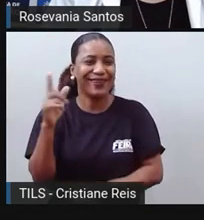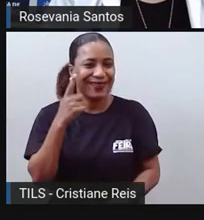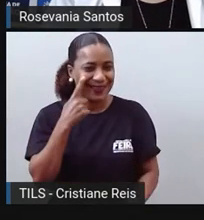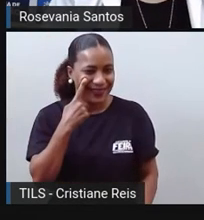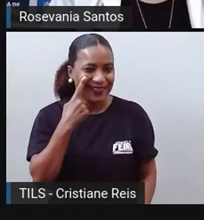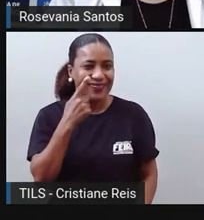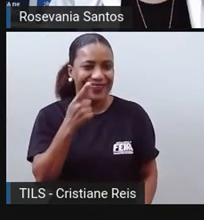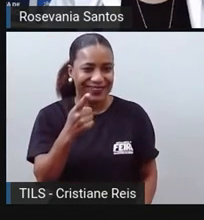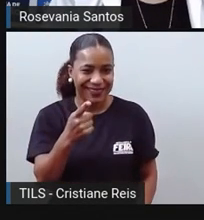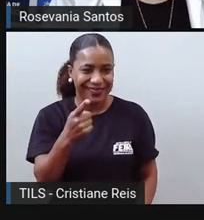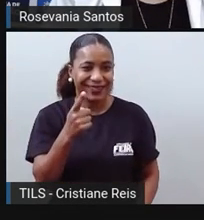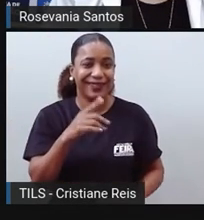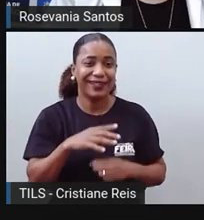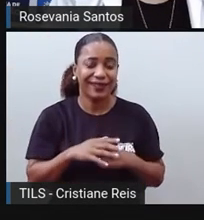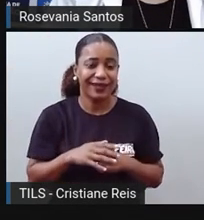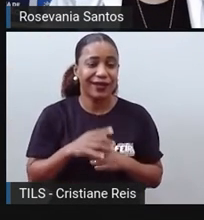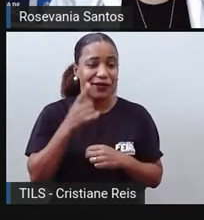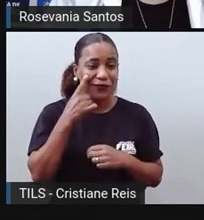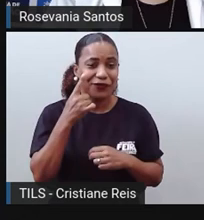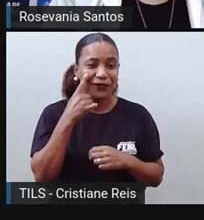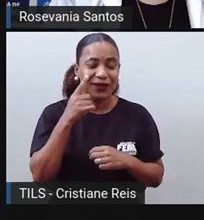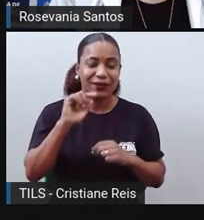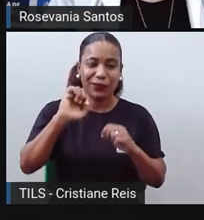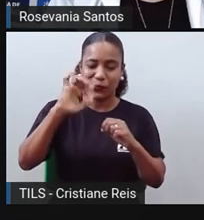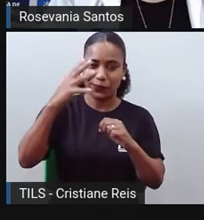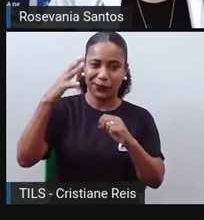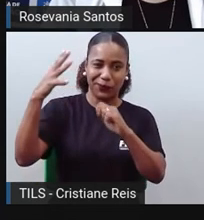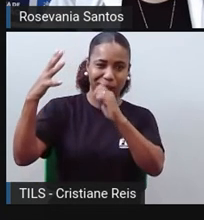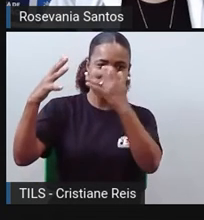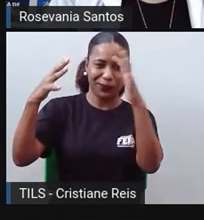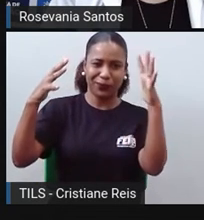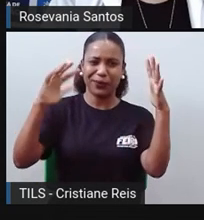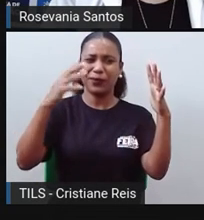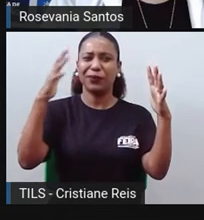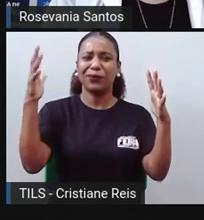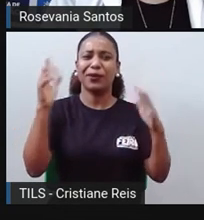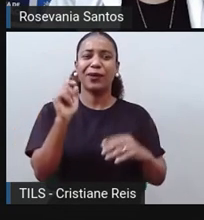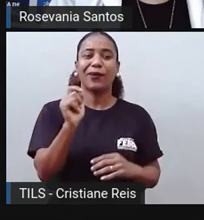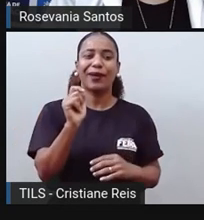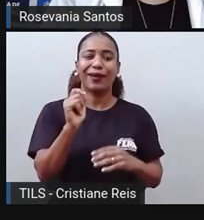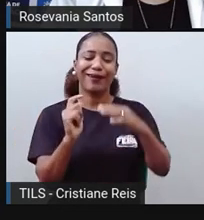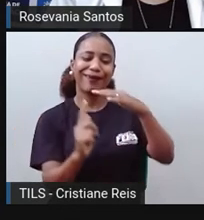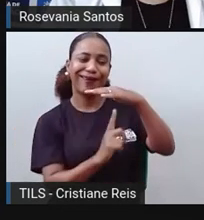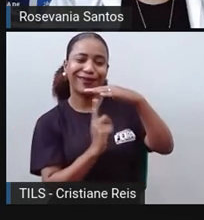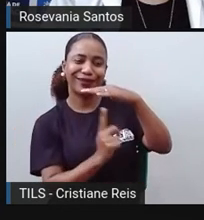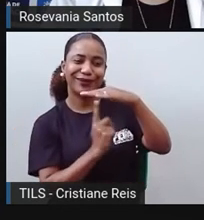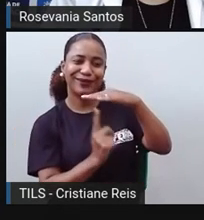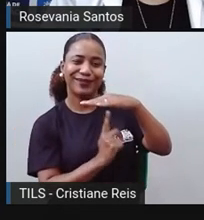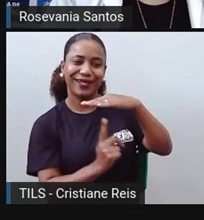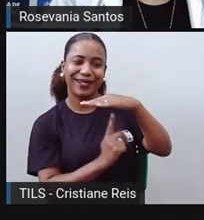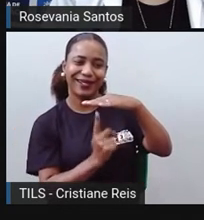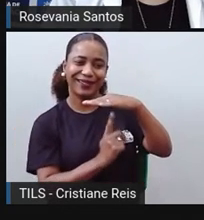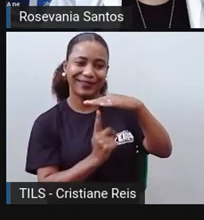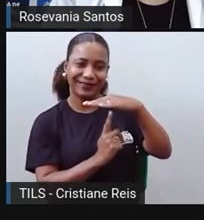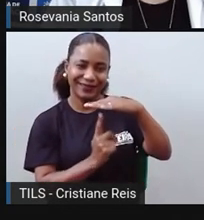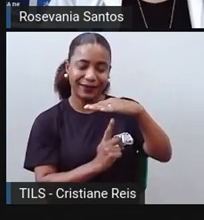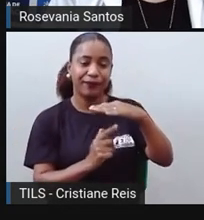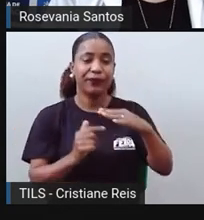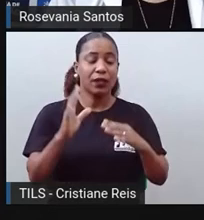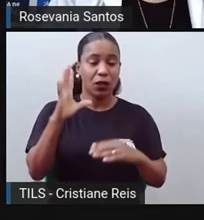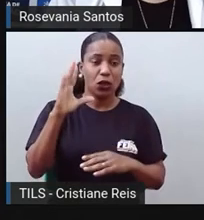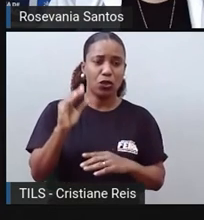você percebe que essas partículas, esses gases e essa questão, né, da noite durante 6 meses,